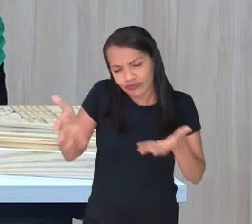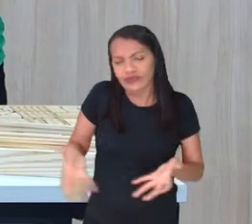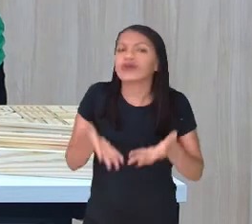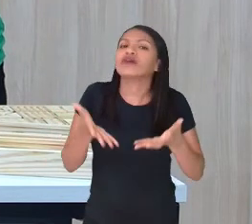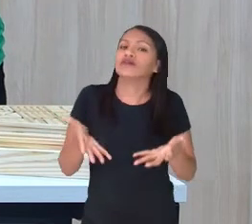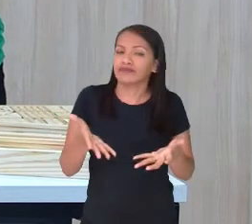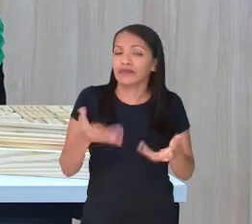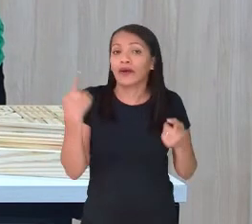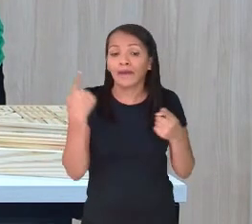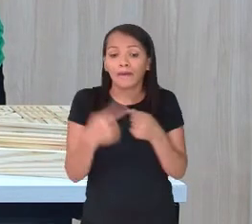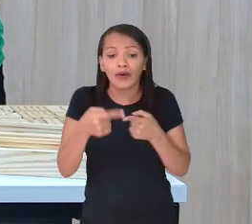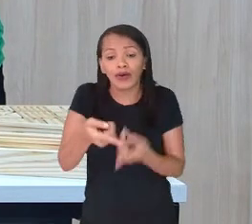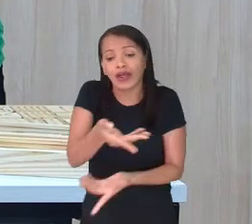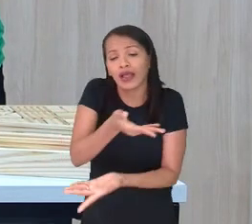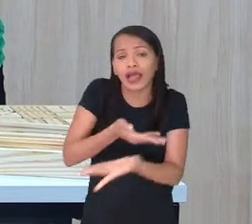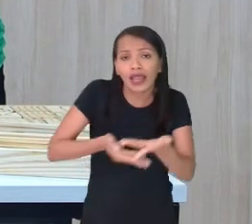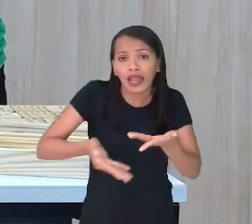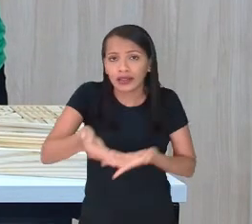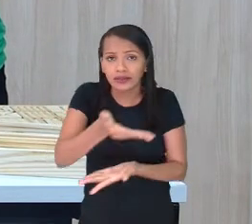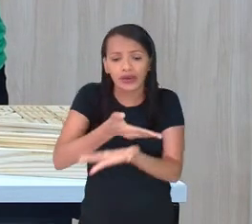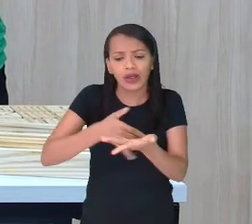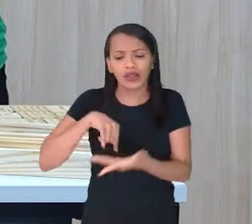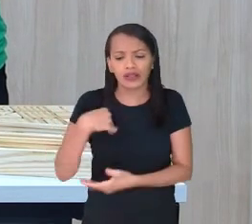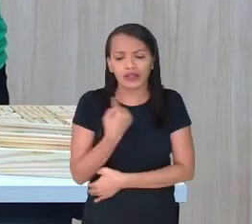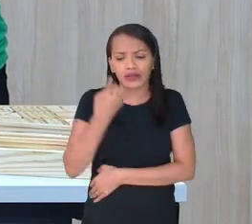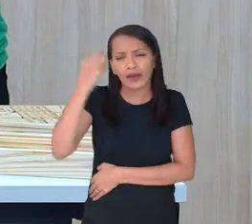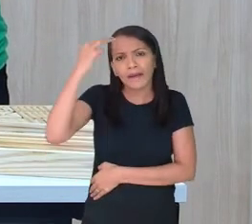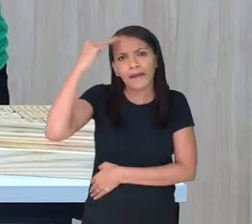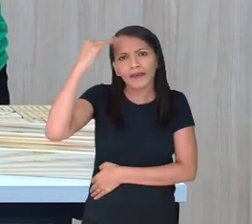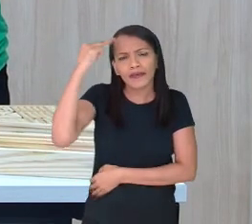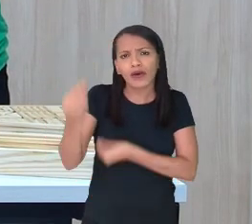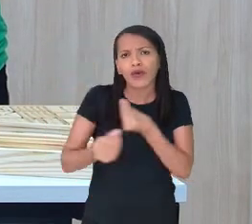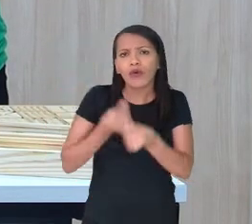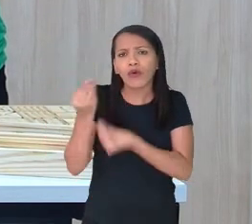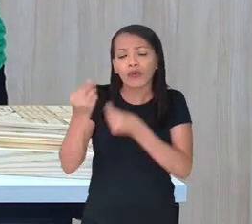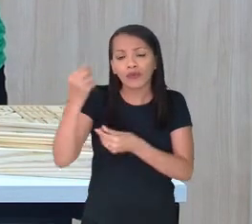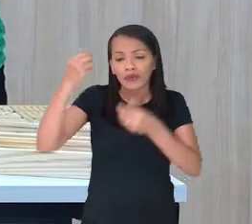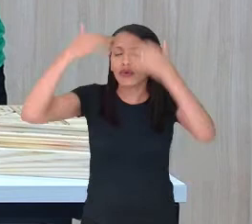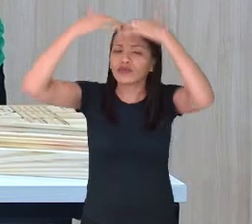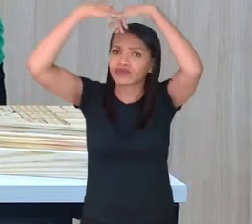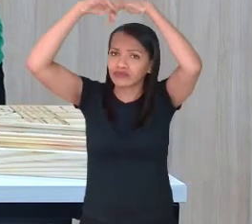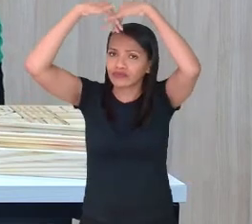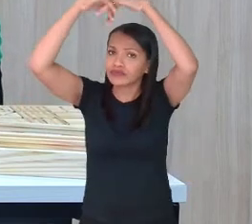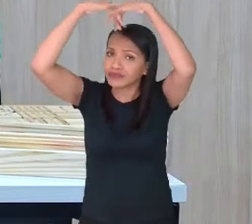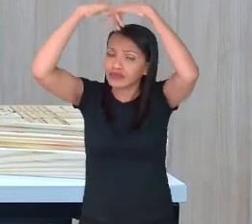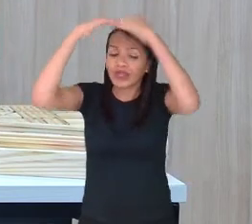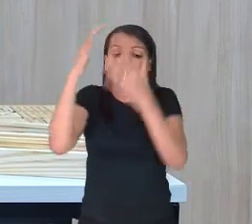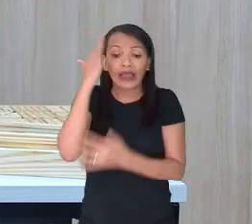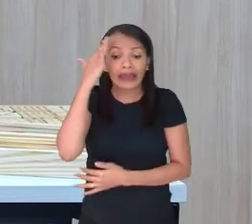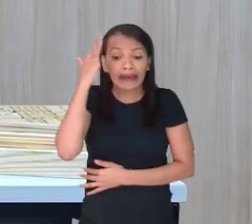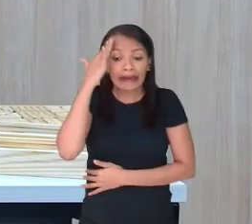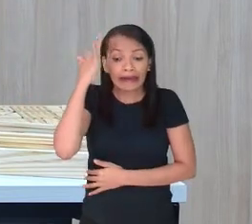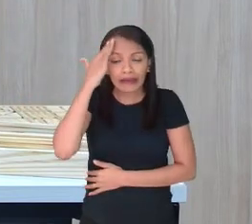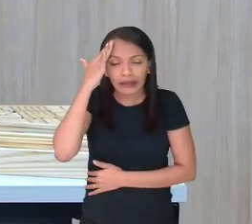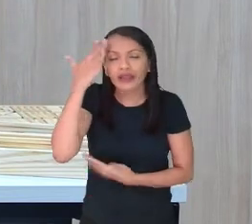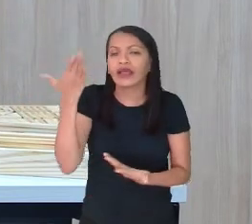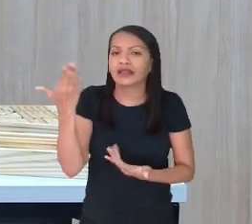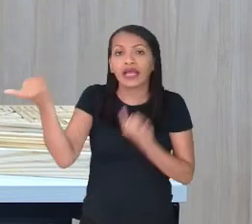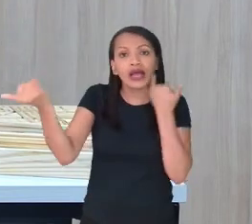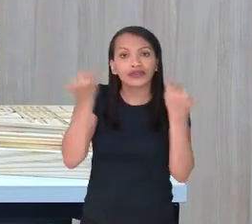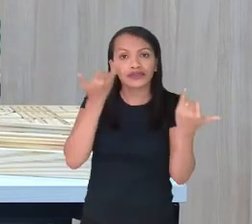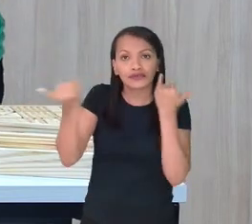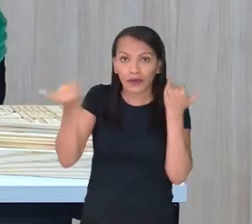diretamente relacionada com a nossa memória, como o cérebro processa as informações. Passa para a